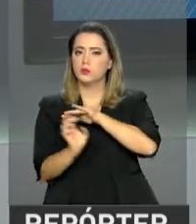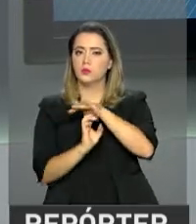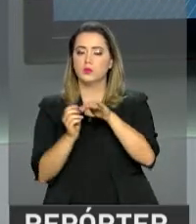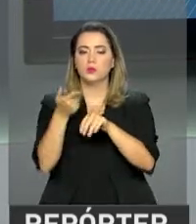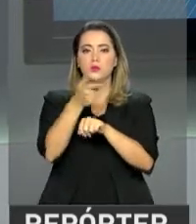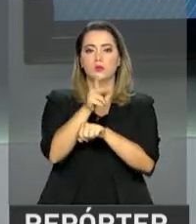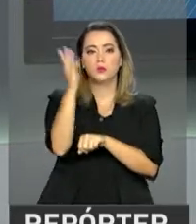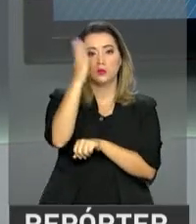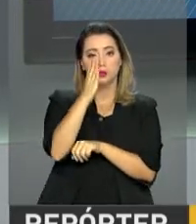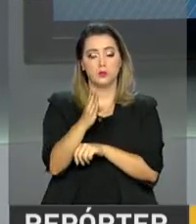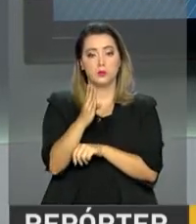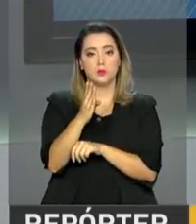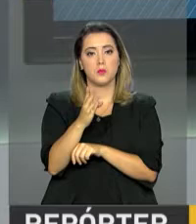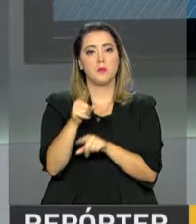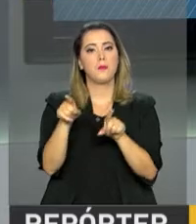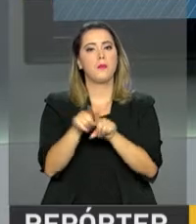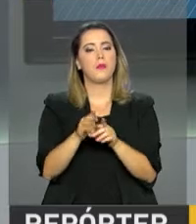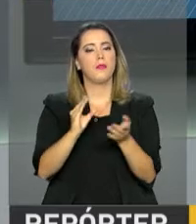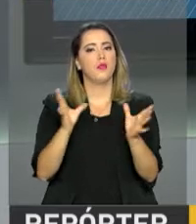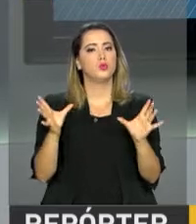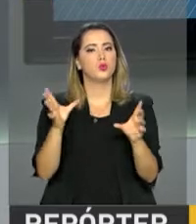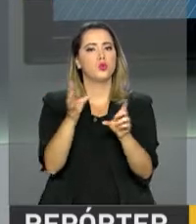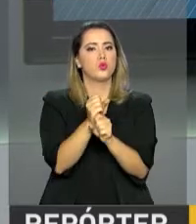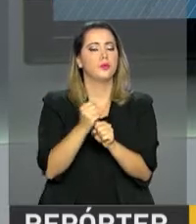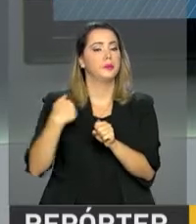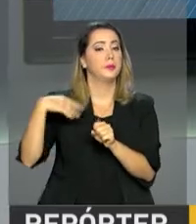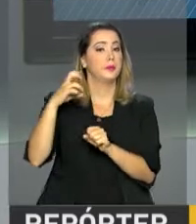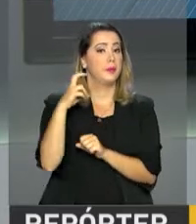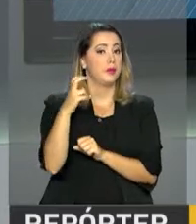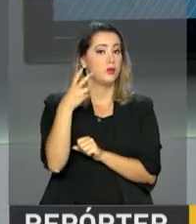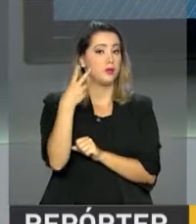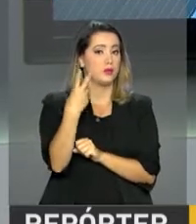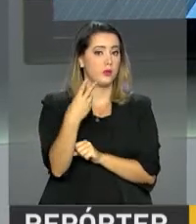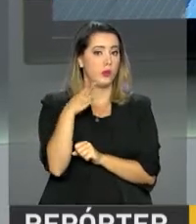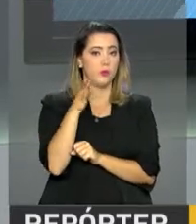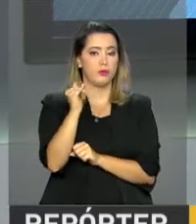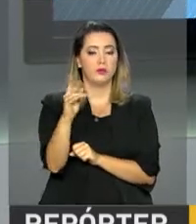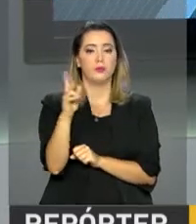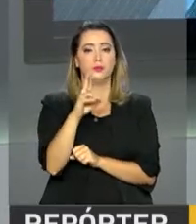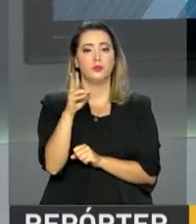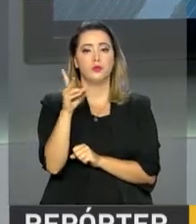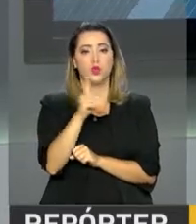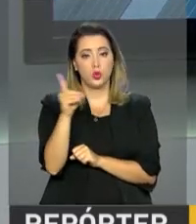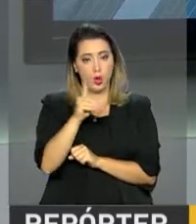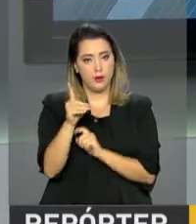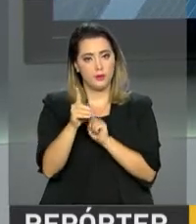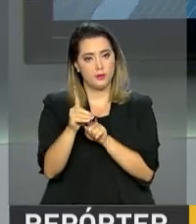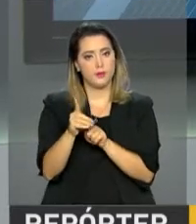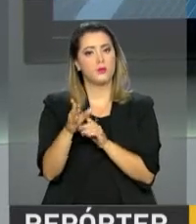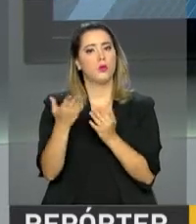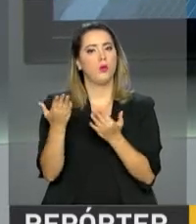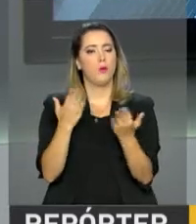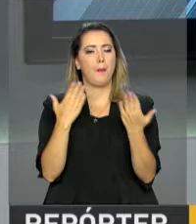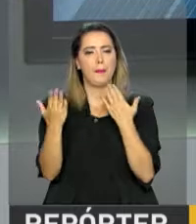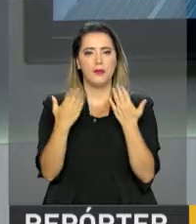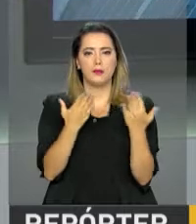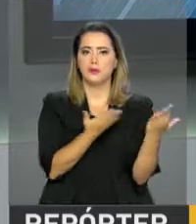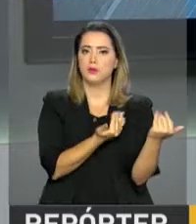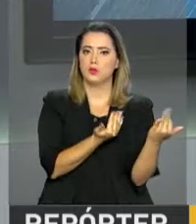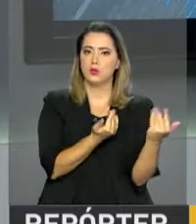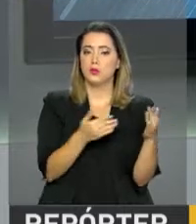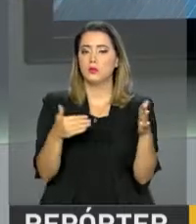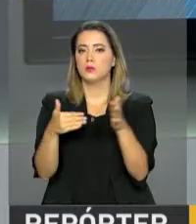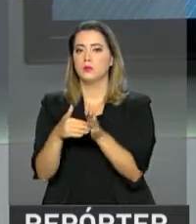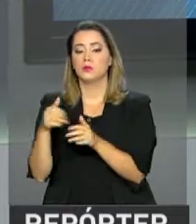estrangeiras no brasil acumula quase 52 bilhões de dólares de janeiro a setembro de 2017 esse valor é